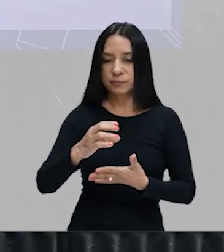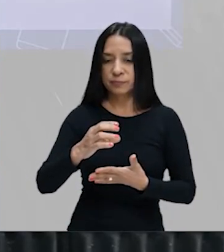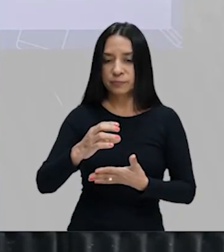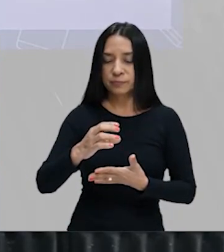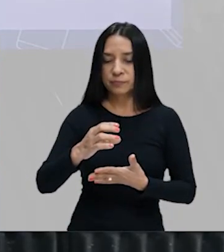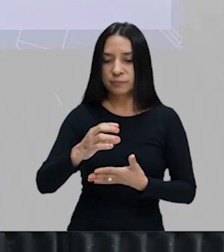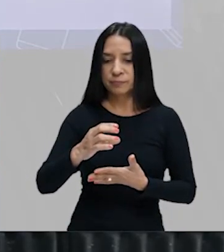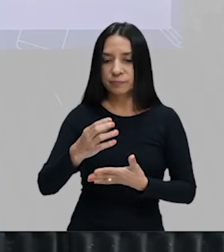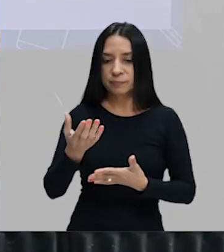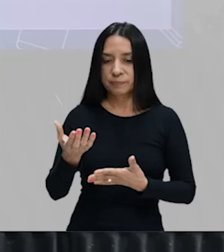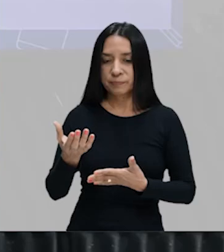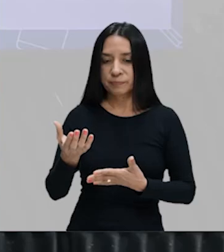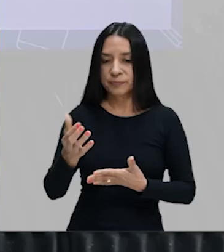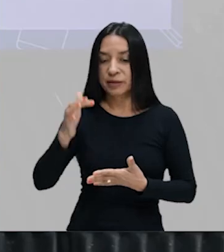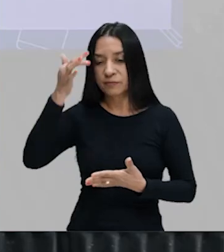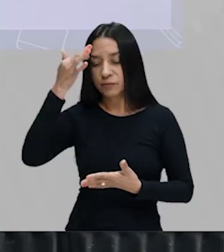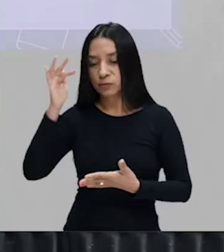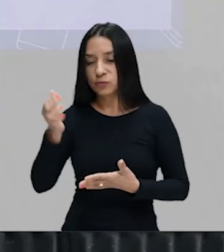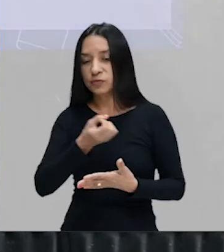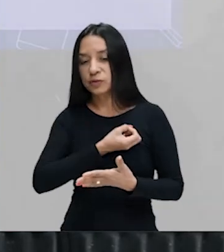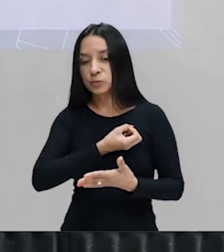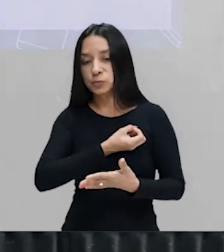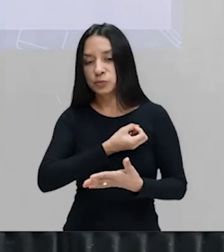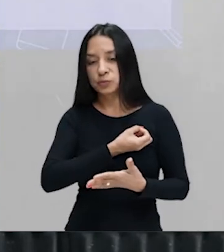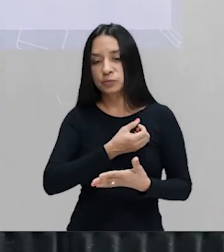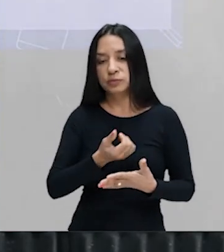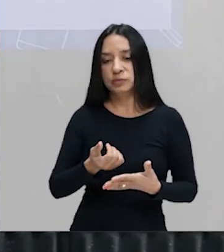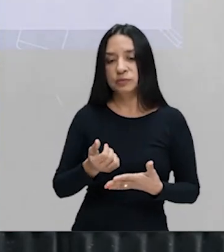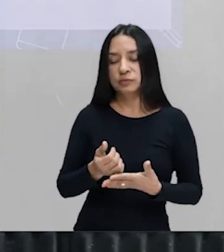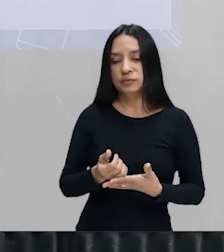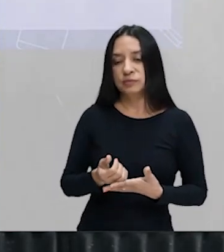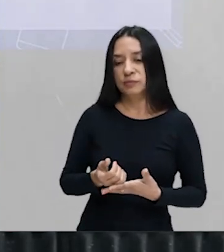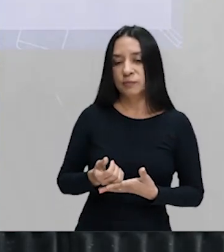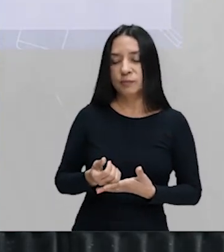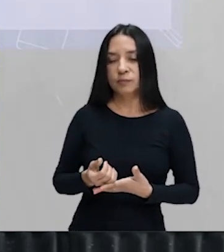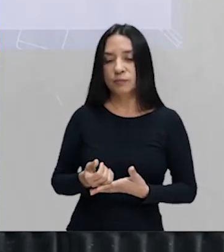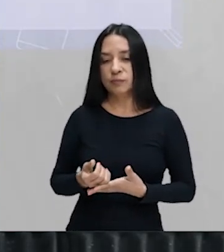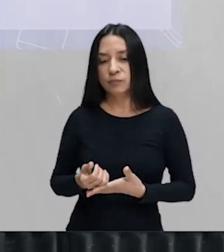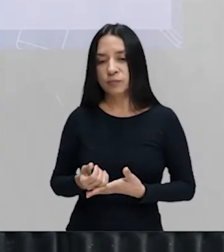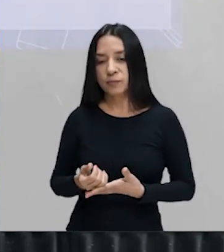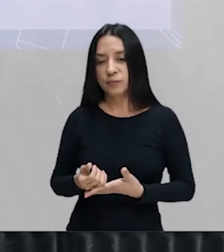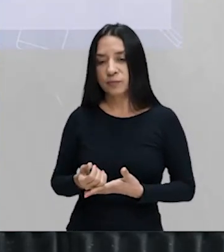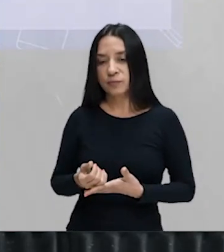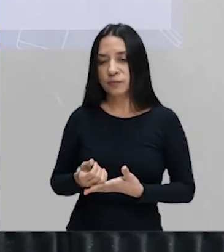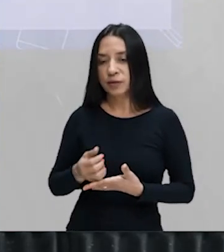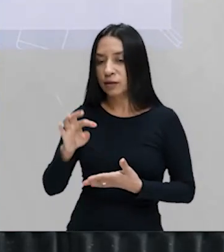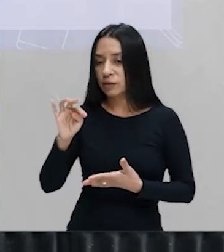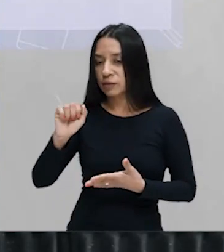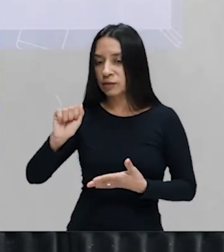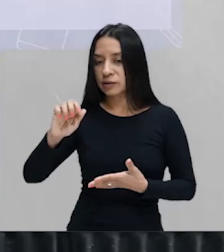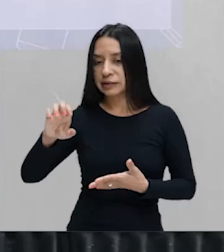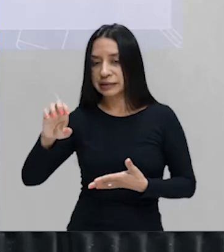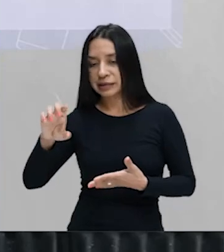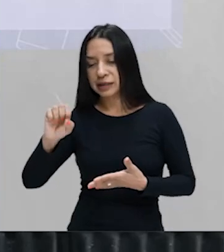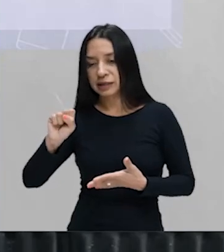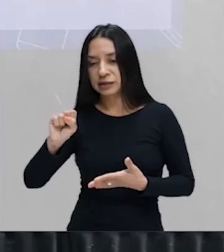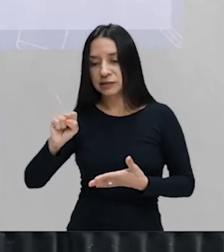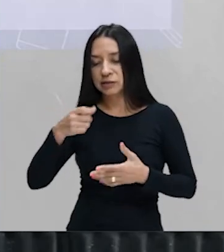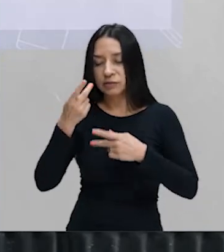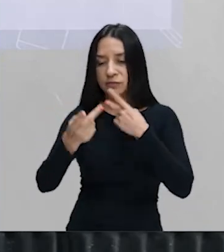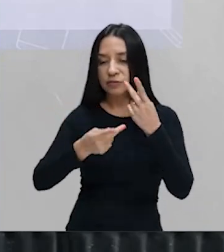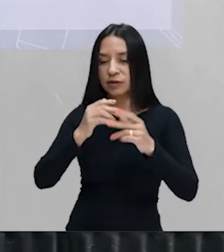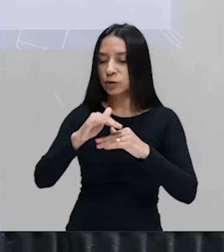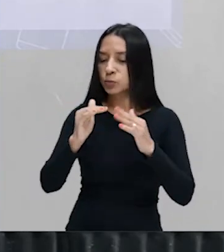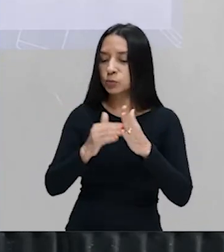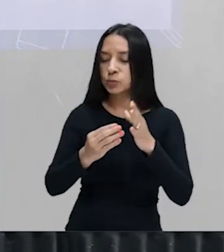números, tá? Aí aqui, ó, você pega a filosofia, tá? Tales pega ali, tá? Mas necessariamente Tales fala que